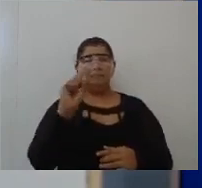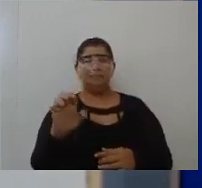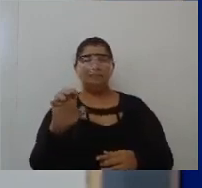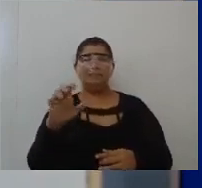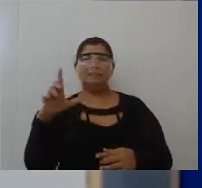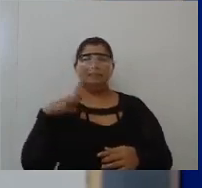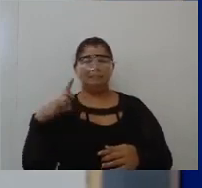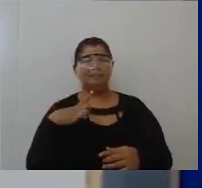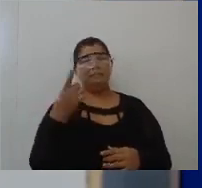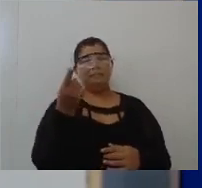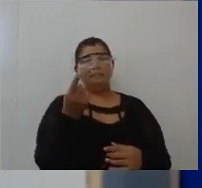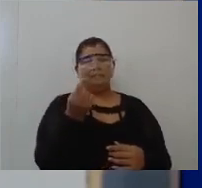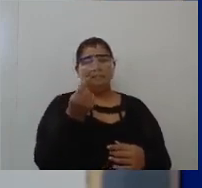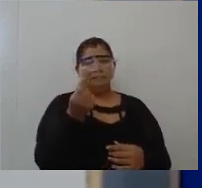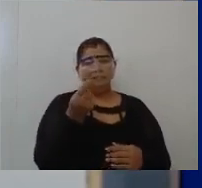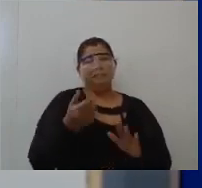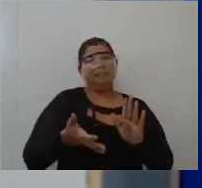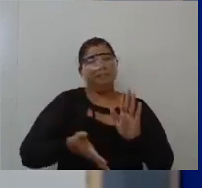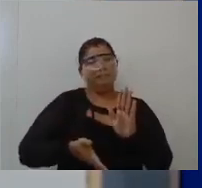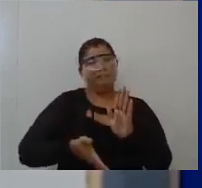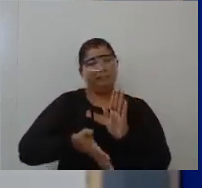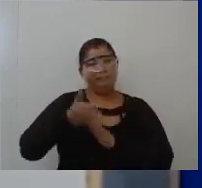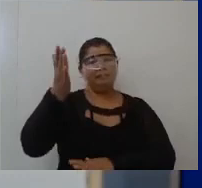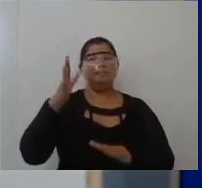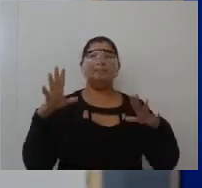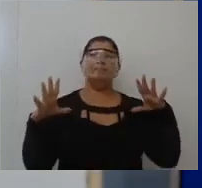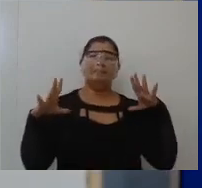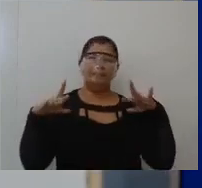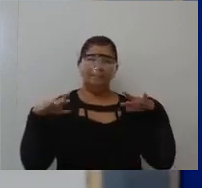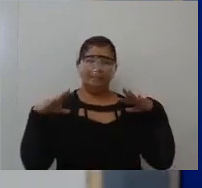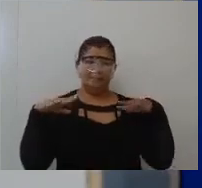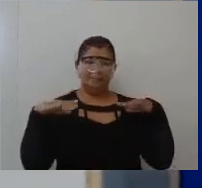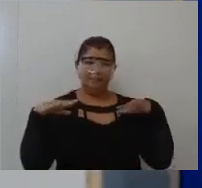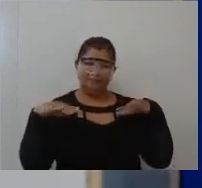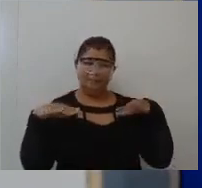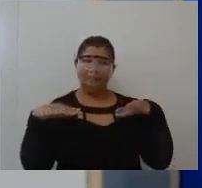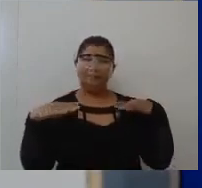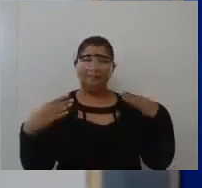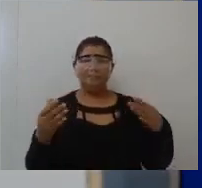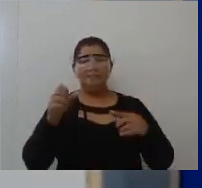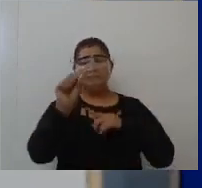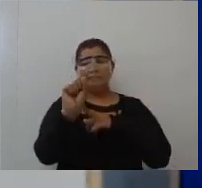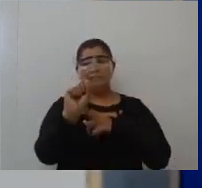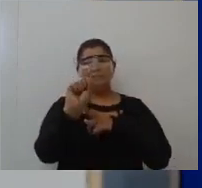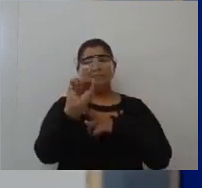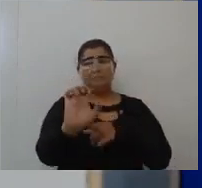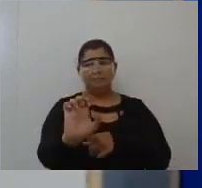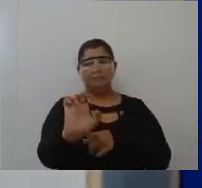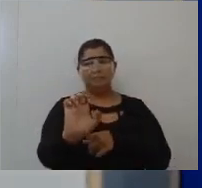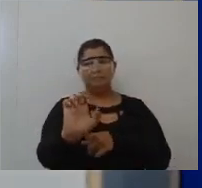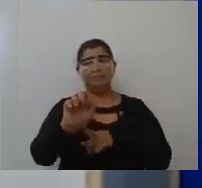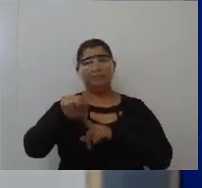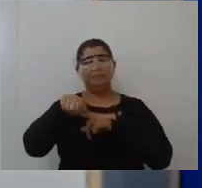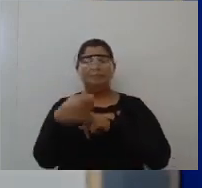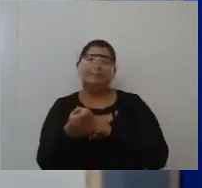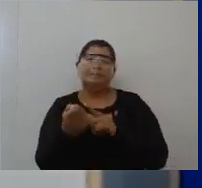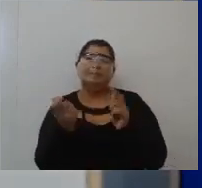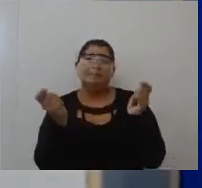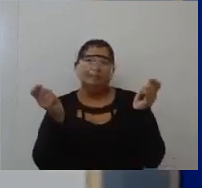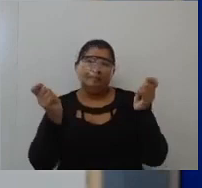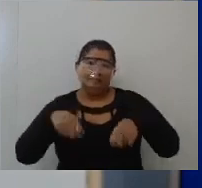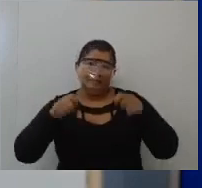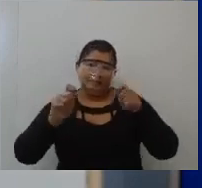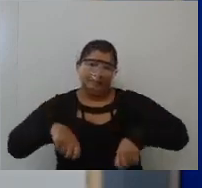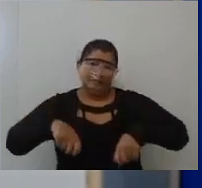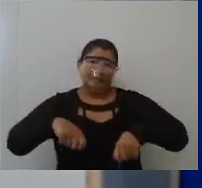tiver dinheiro, viajará no feriado. Esse se aí indica uma condição.